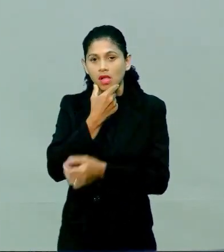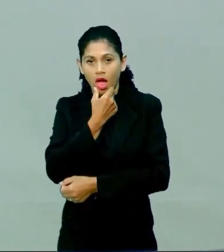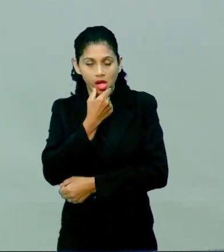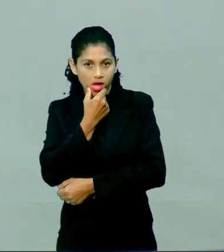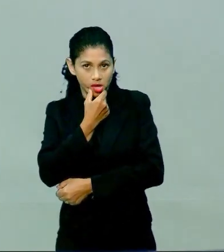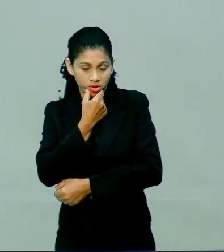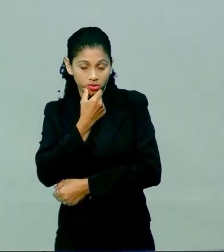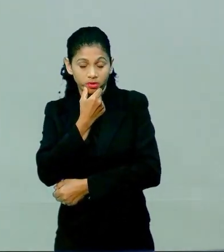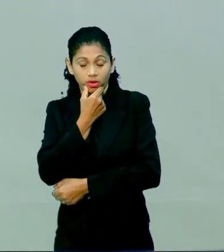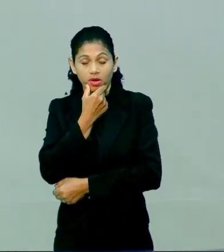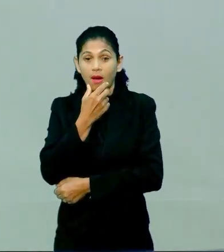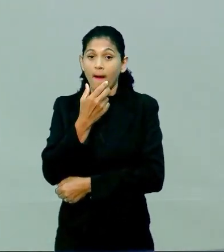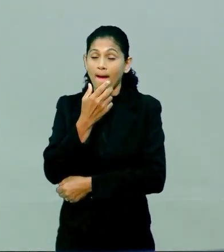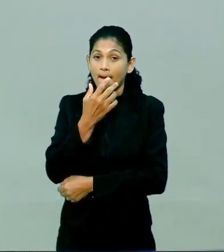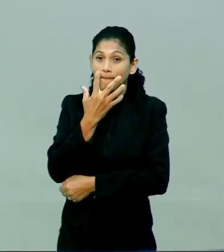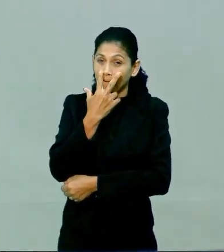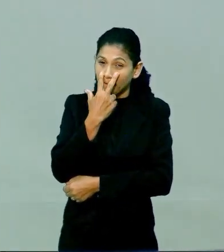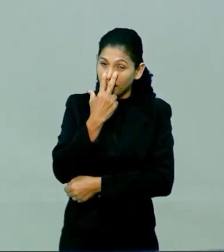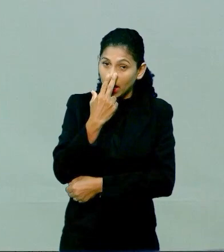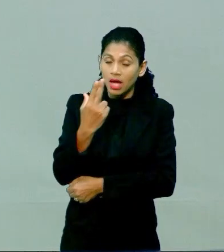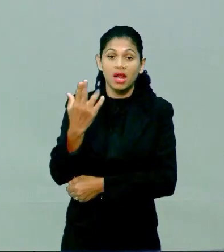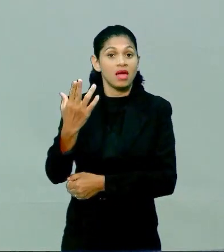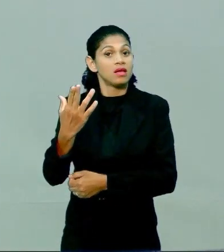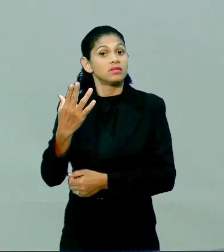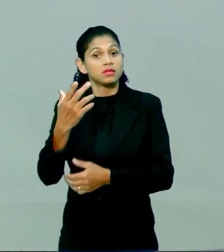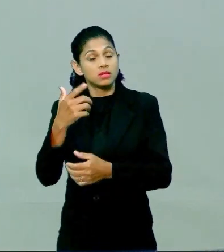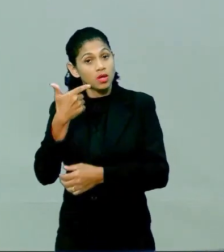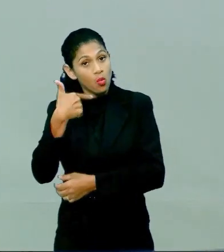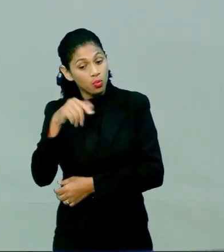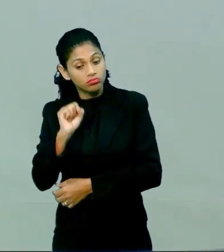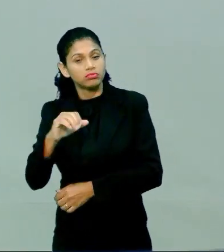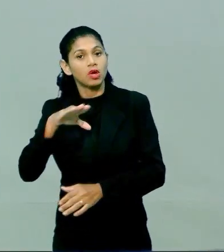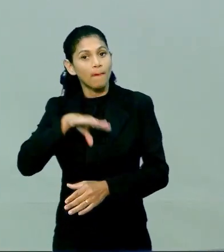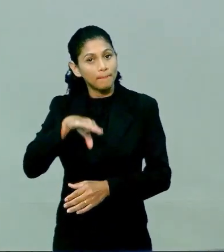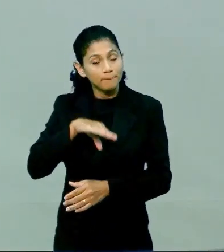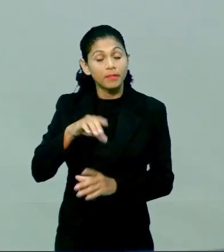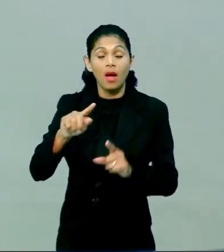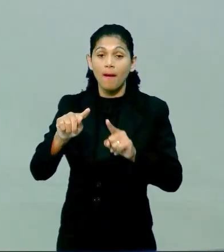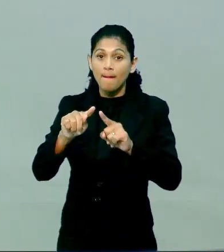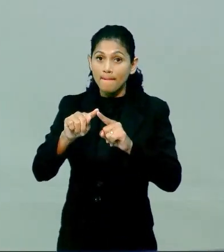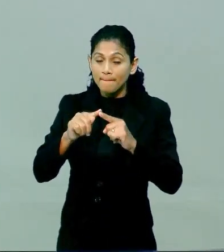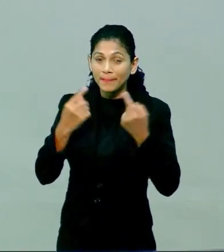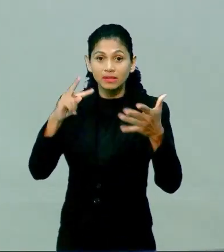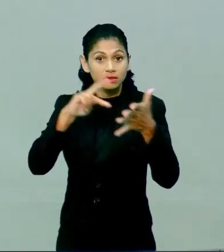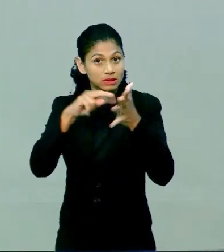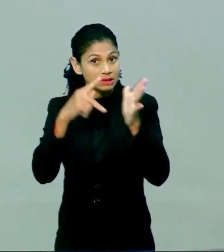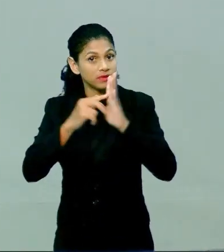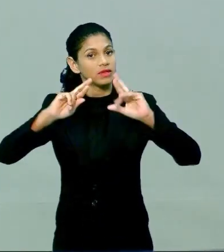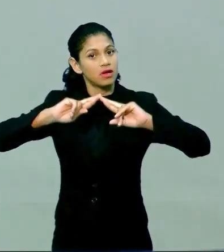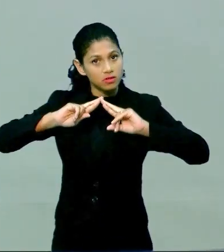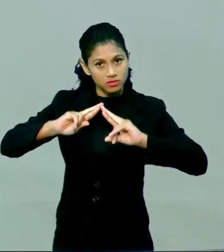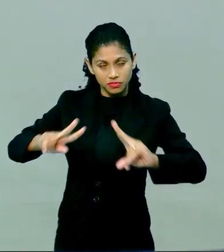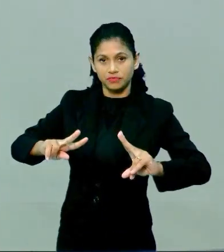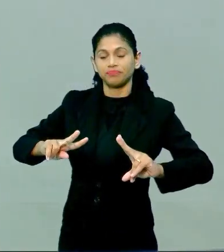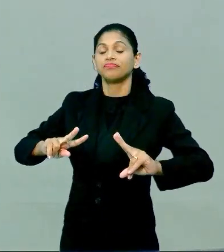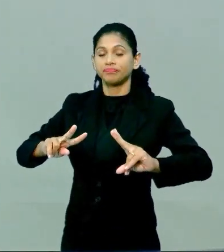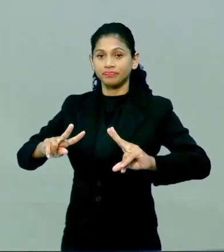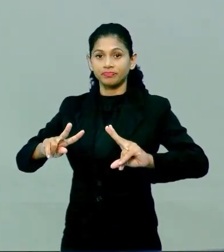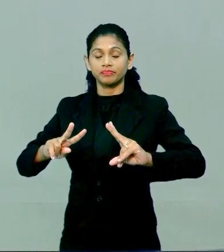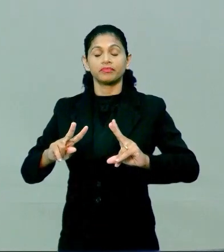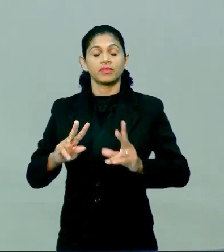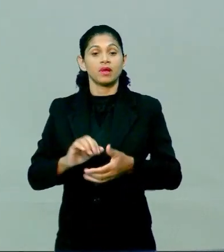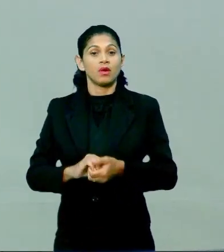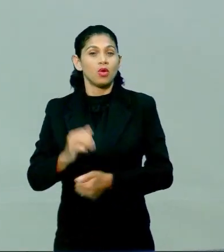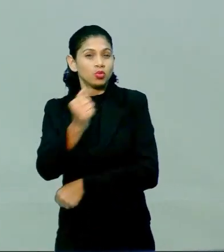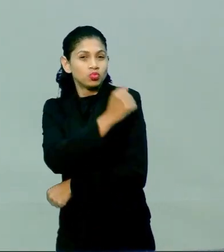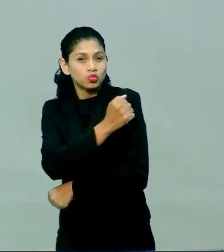se parecem muito com a língua portuguesa, mas que o significado delas vai ser completamente diferente. Inclusive, quando os